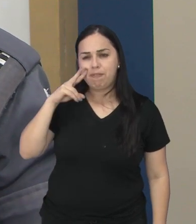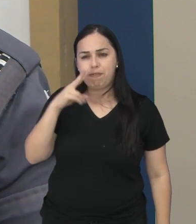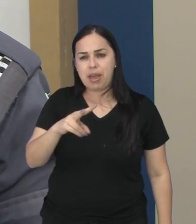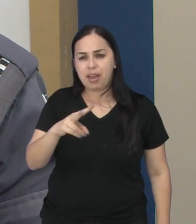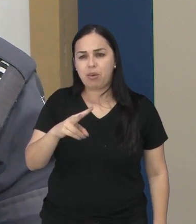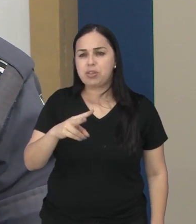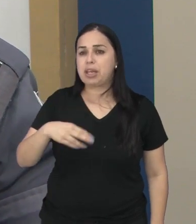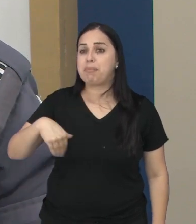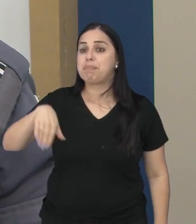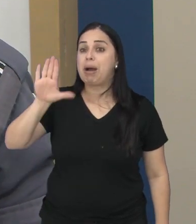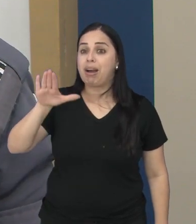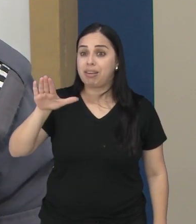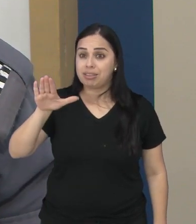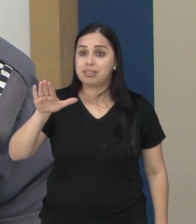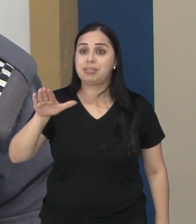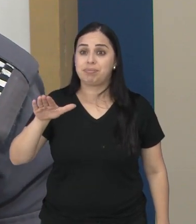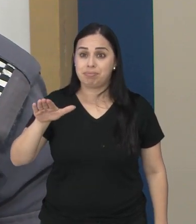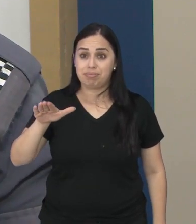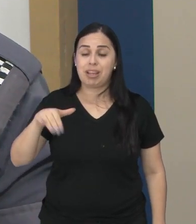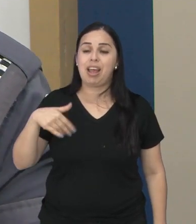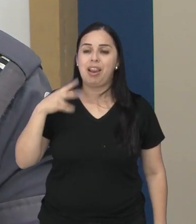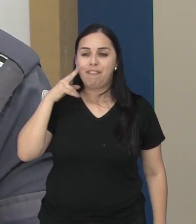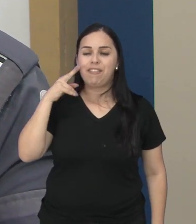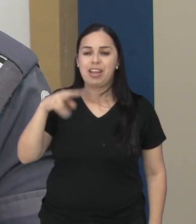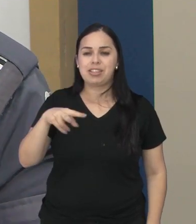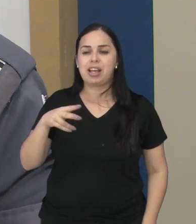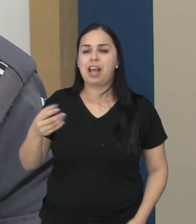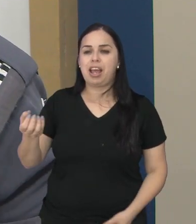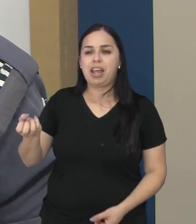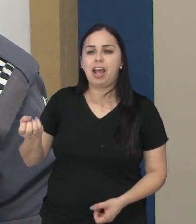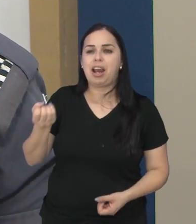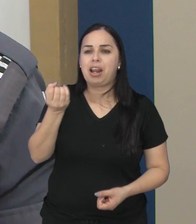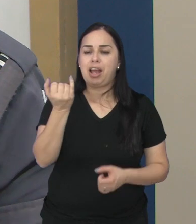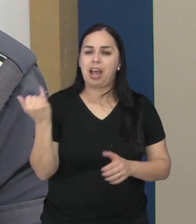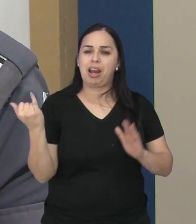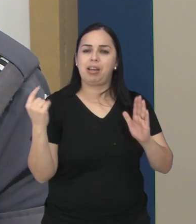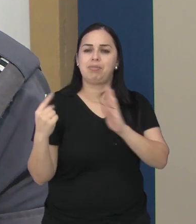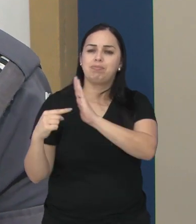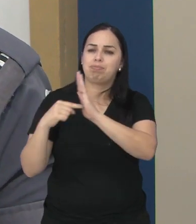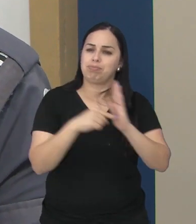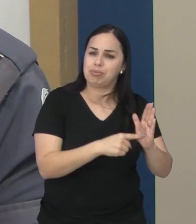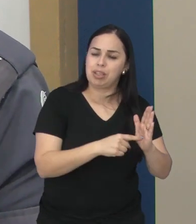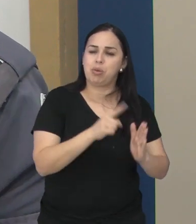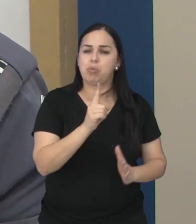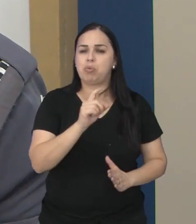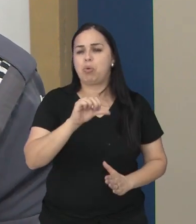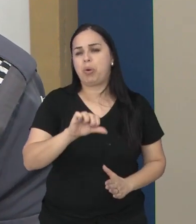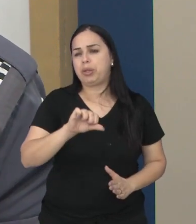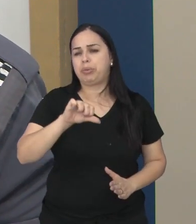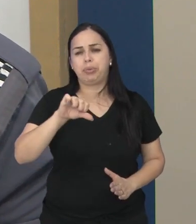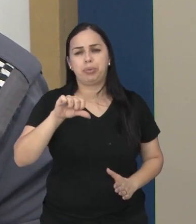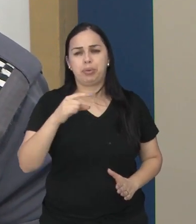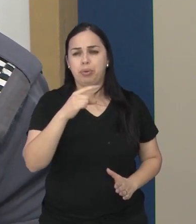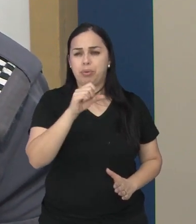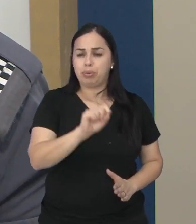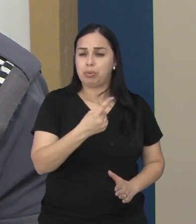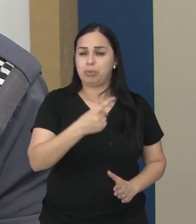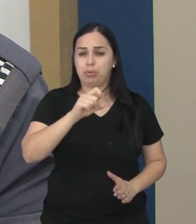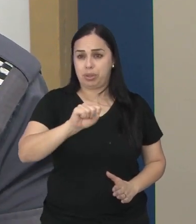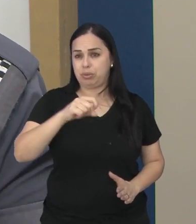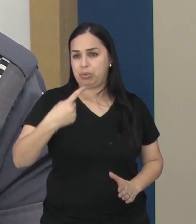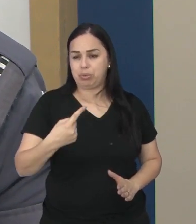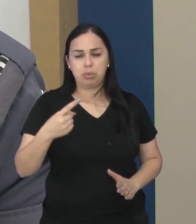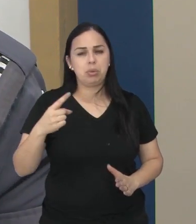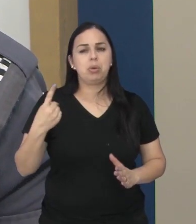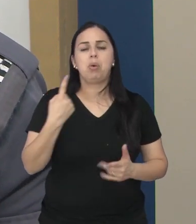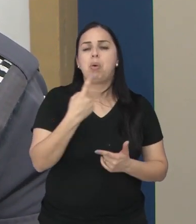ver muito mais do que qualquer outra força de segurança pública. Então, ela passar informações, seja por denúncia, no 81, no 90, o que quer que seja, então ela